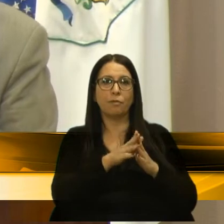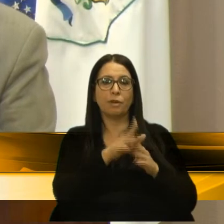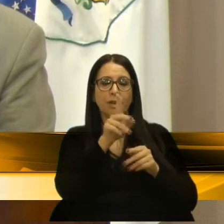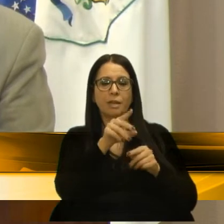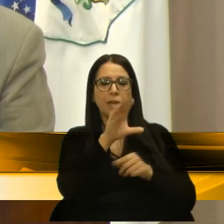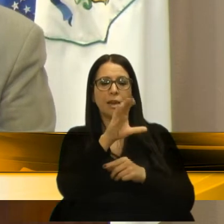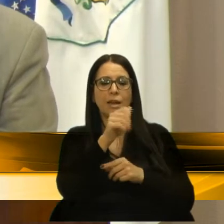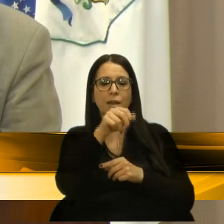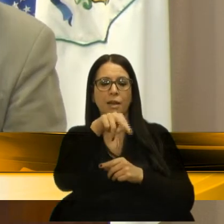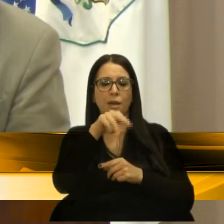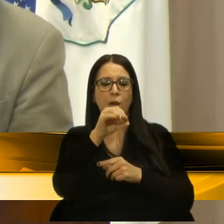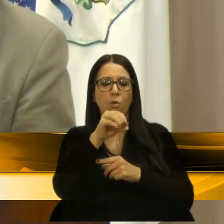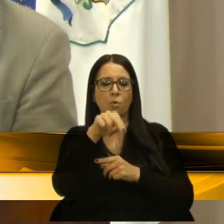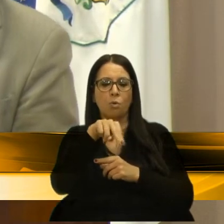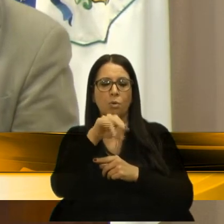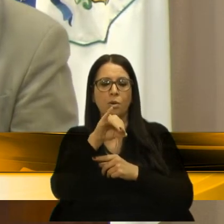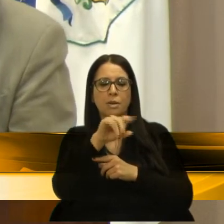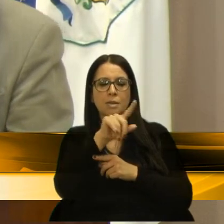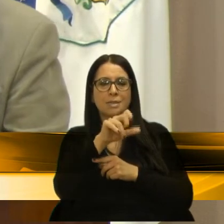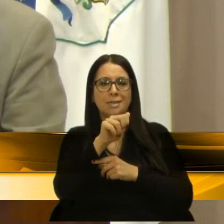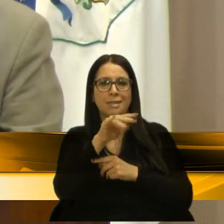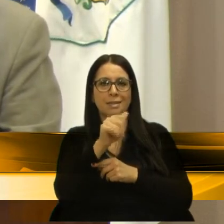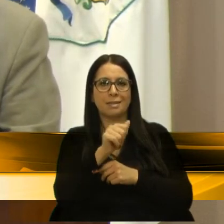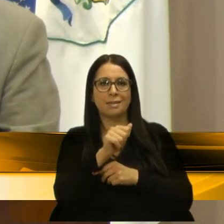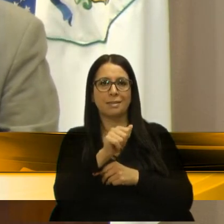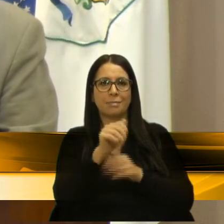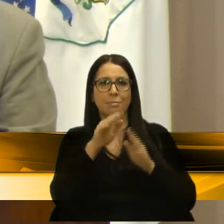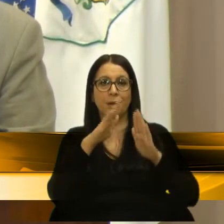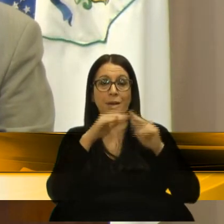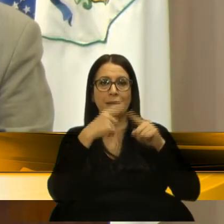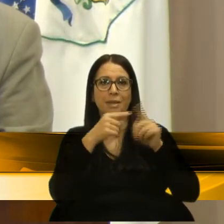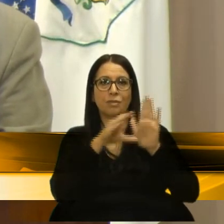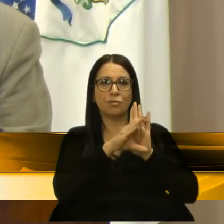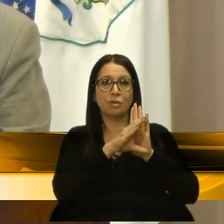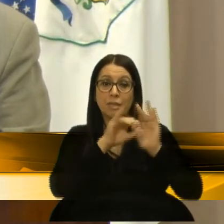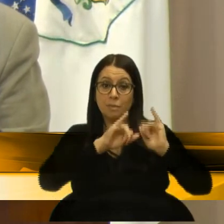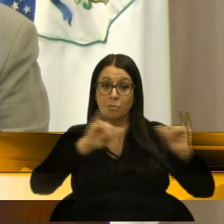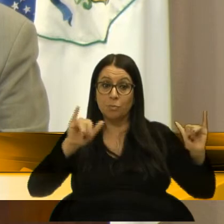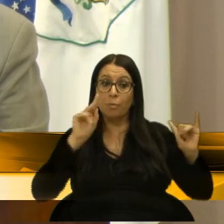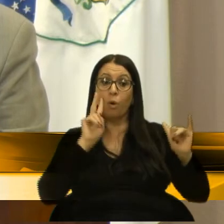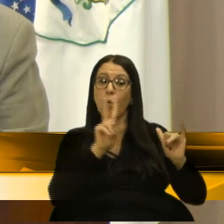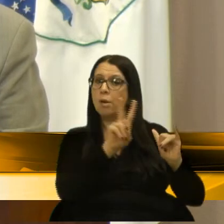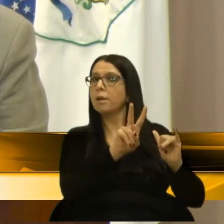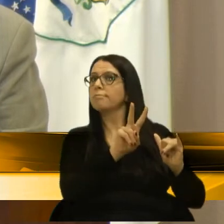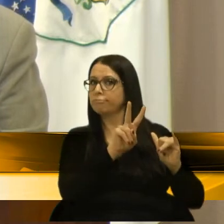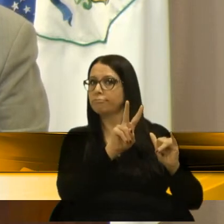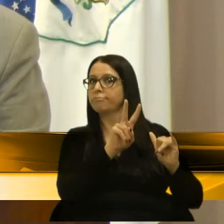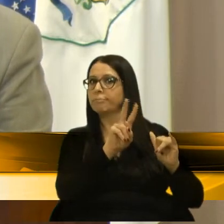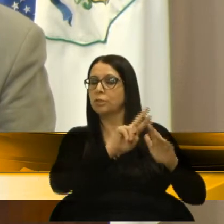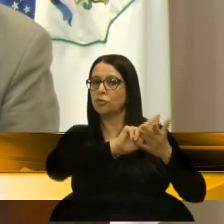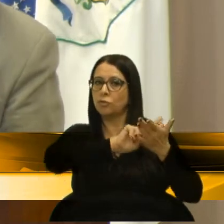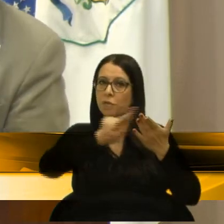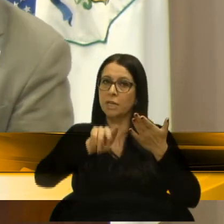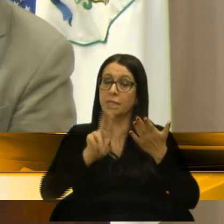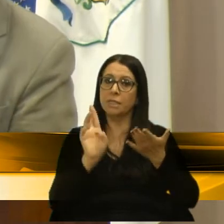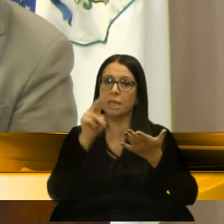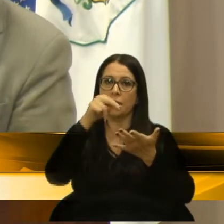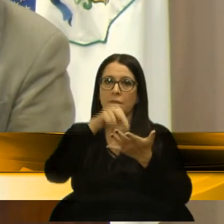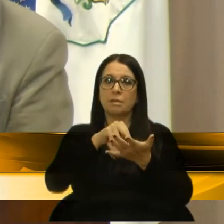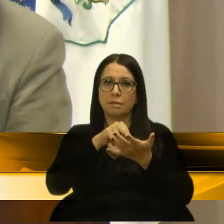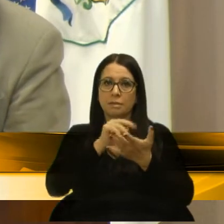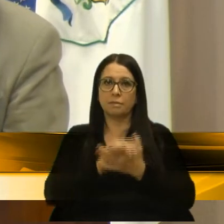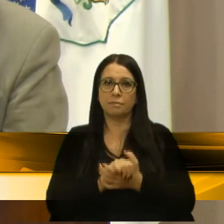Igreja Católica. E essa campanha tem uma motivação para olharmos transversalmente as diversas